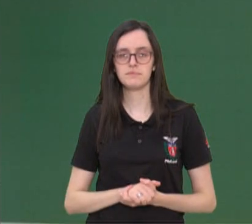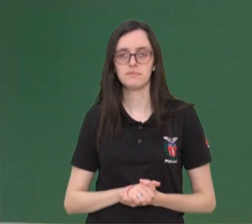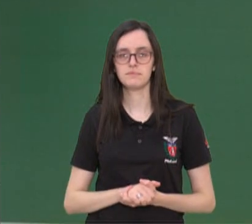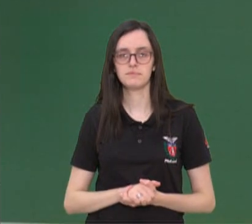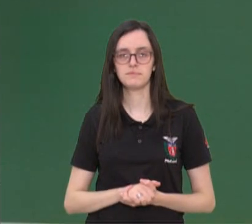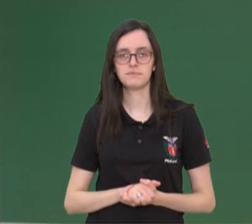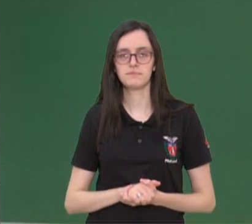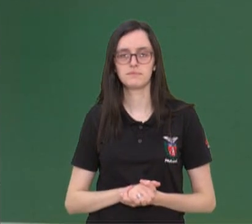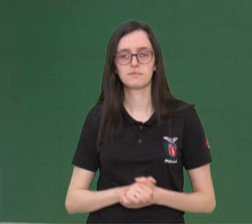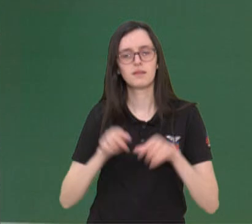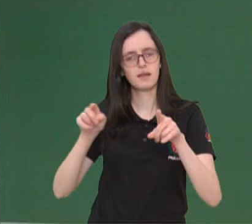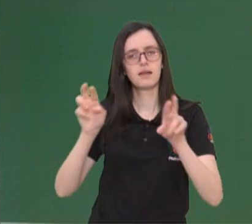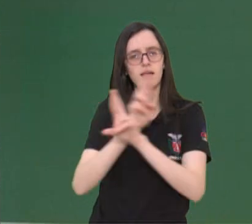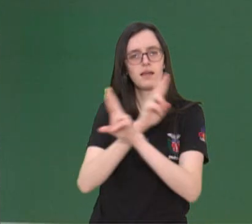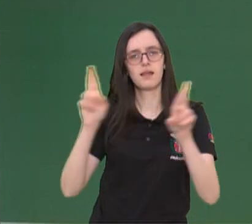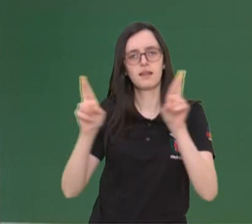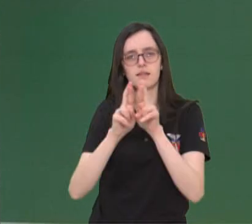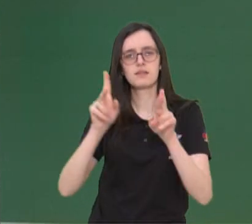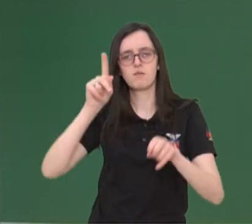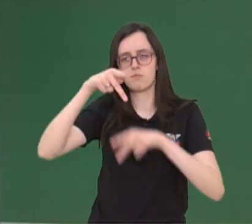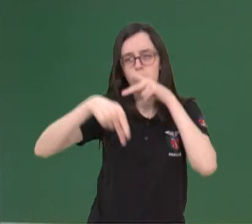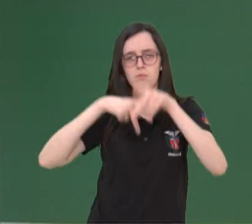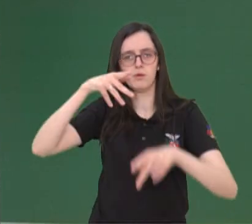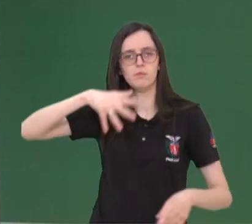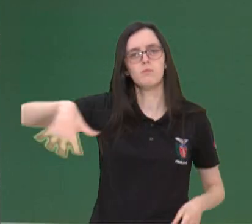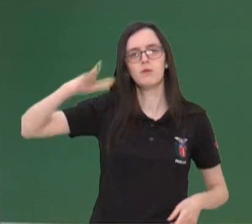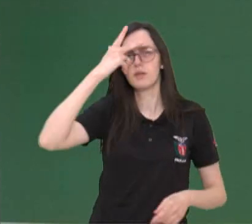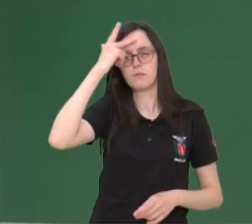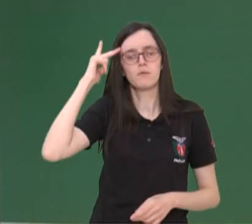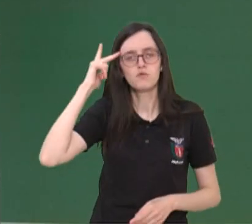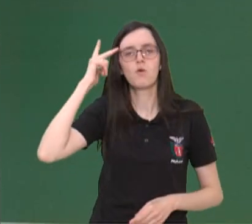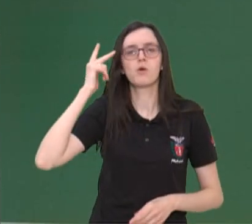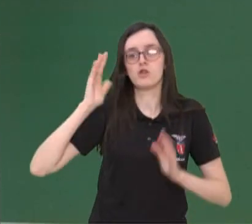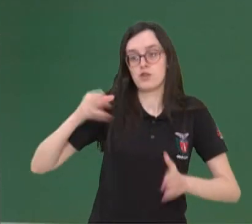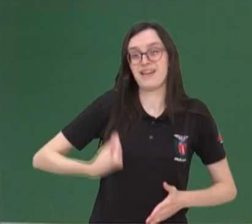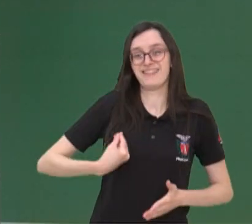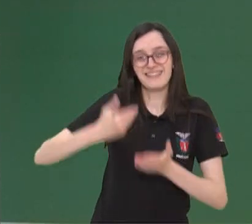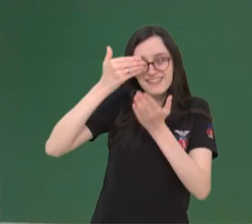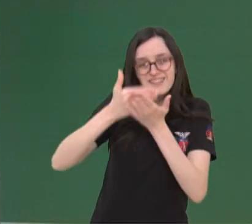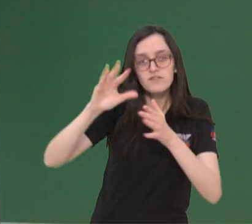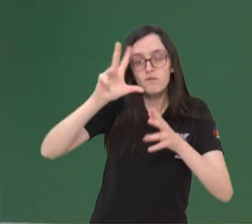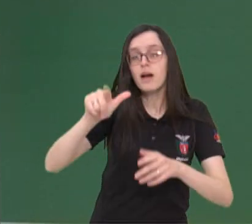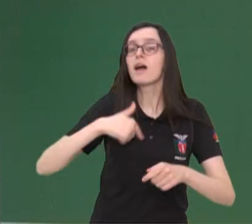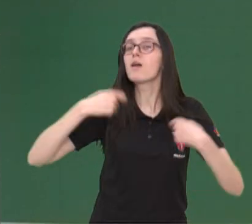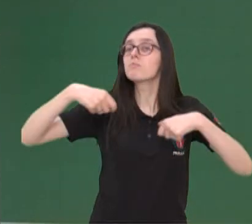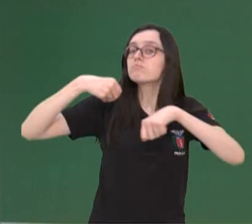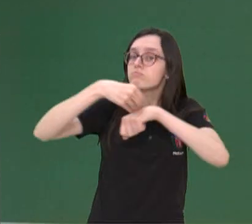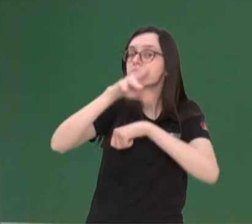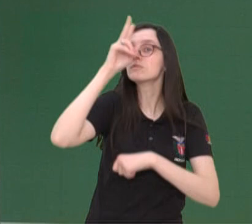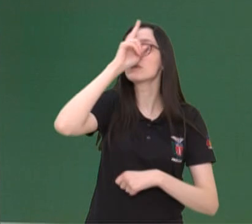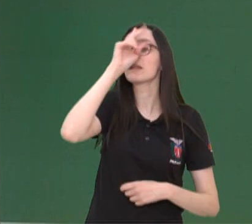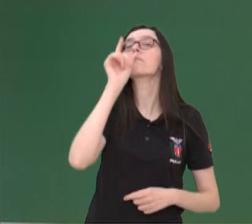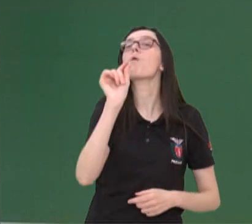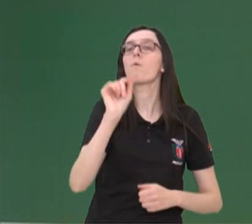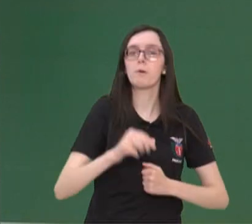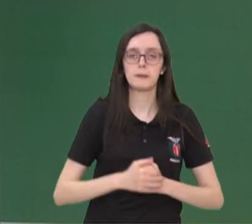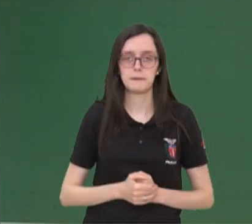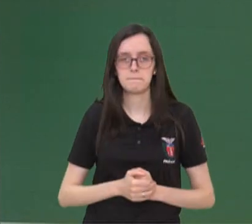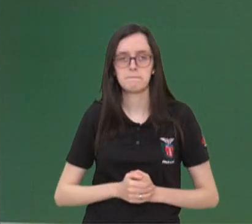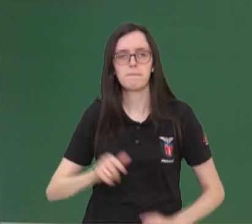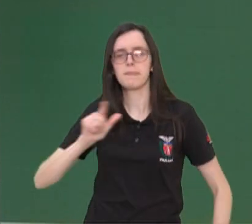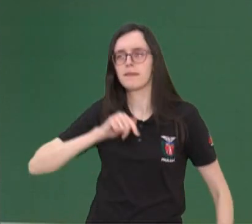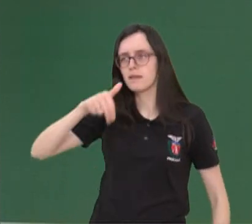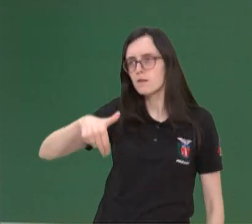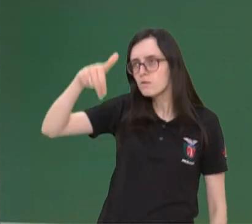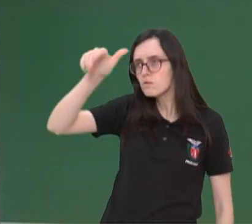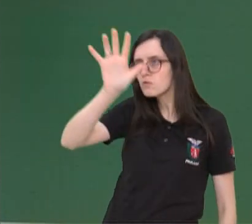Nesta relação dos povos nativos africanos, eu preciso lembrar vocês que a parte norte